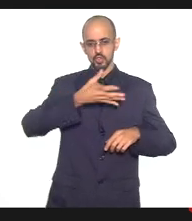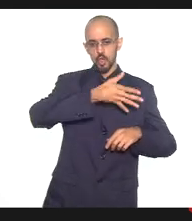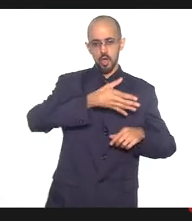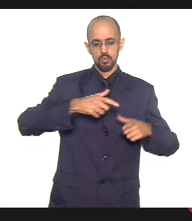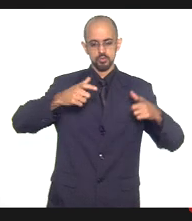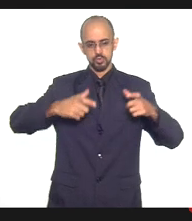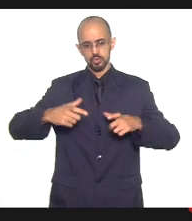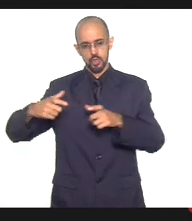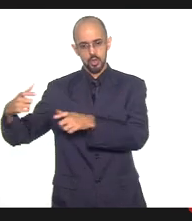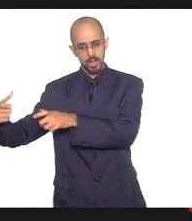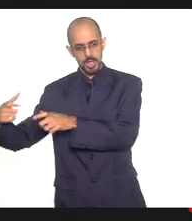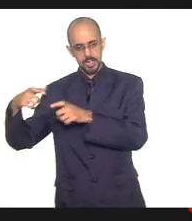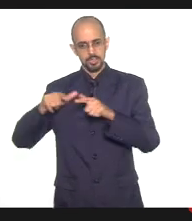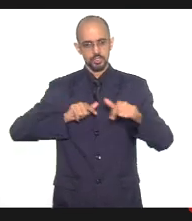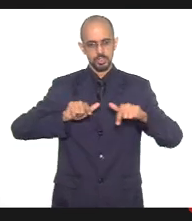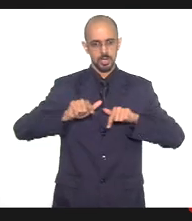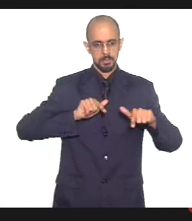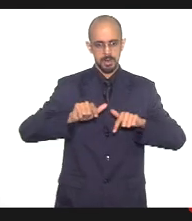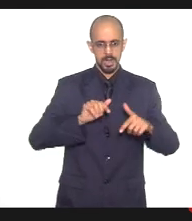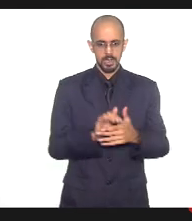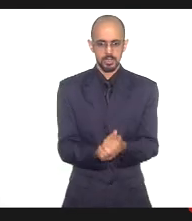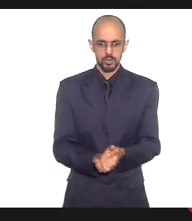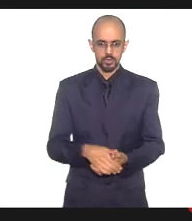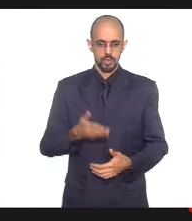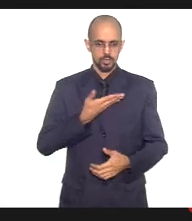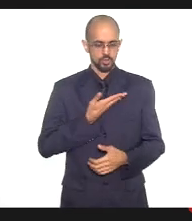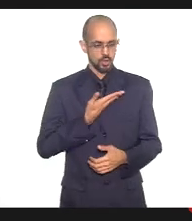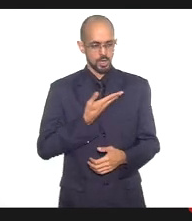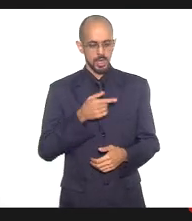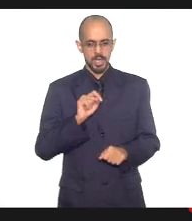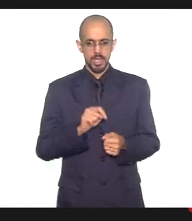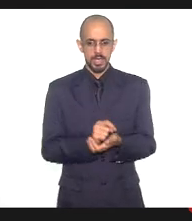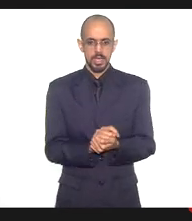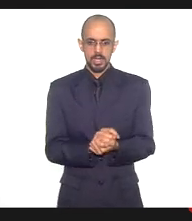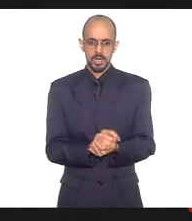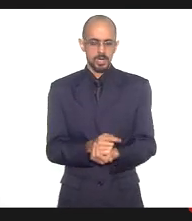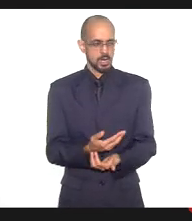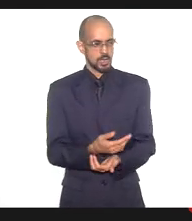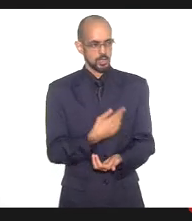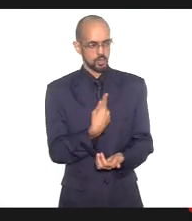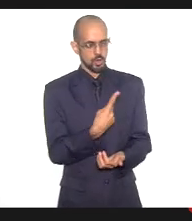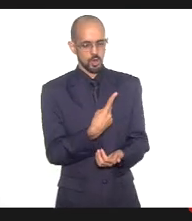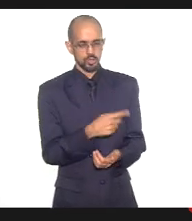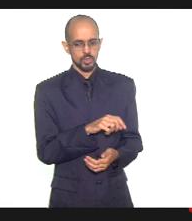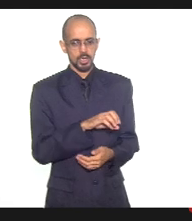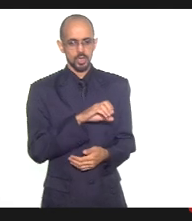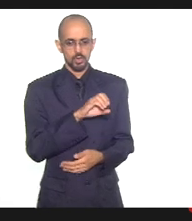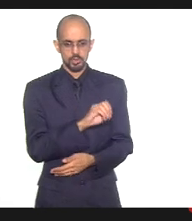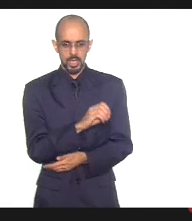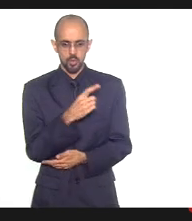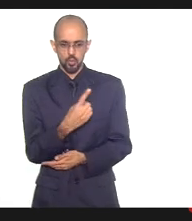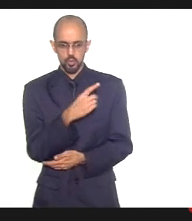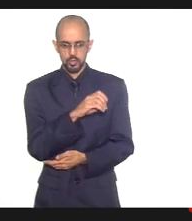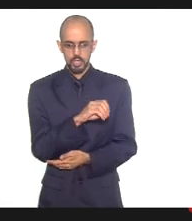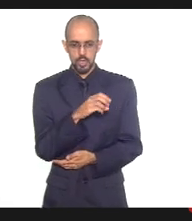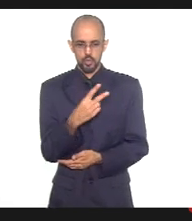5 anos. O nosso colega da Petrobras dividiu isso com a CPI, que é a plataforma Mero 1, Mero 2 e Mero 3.